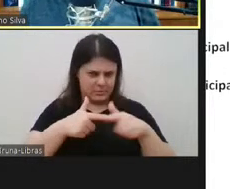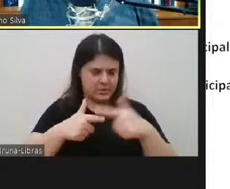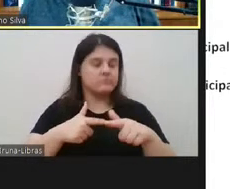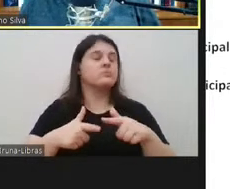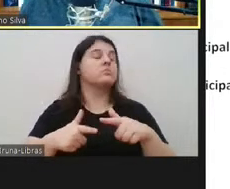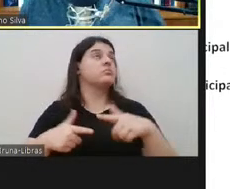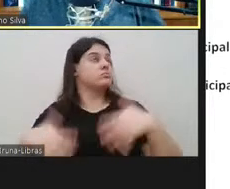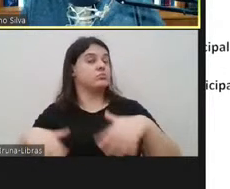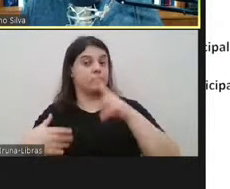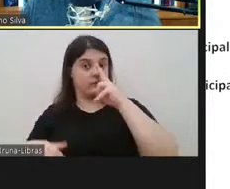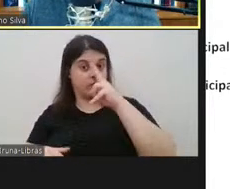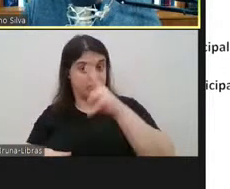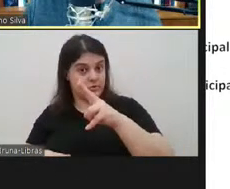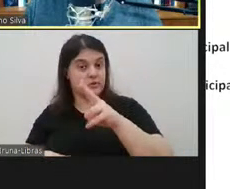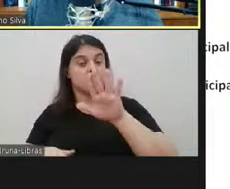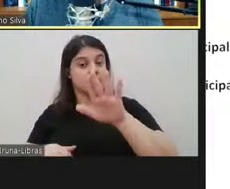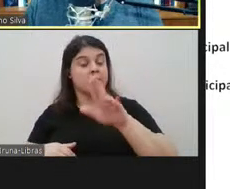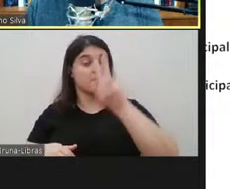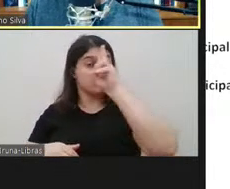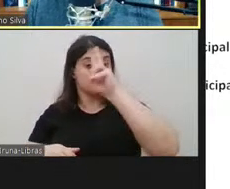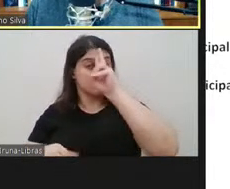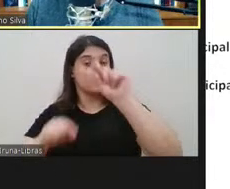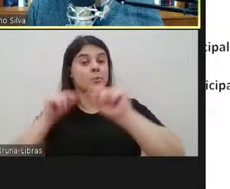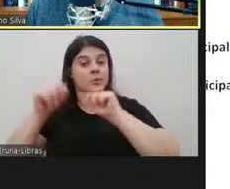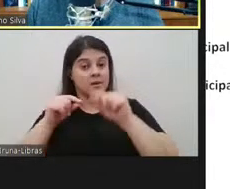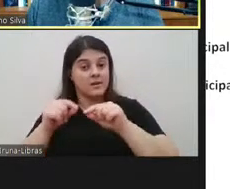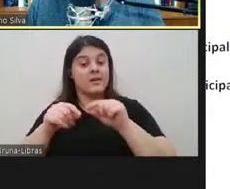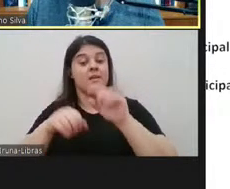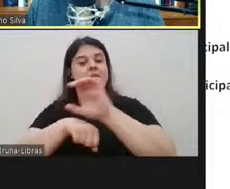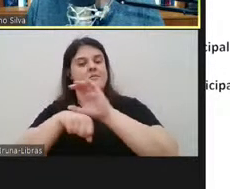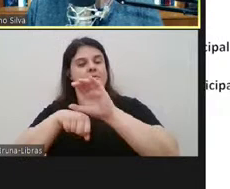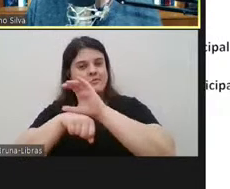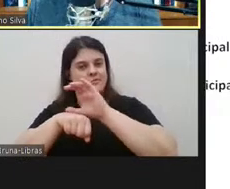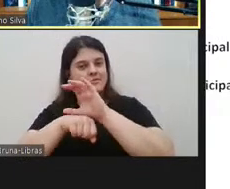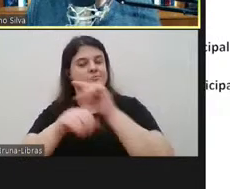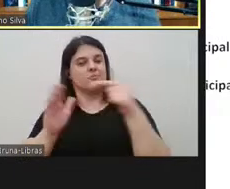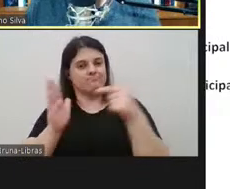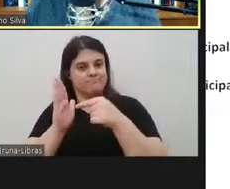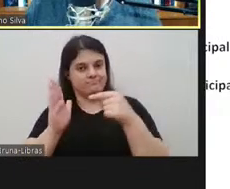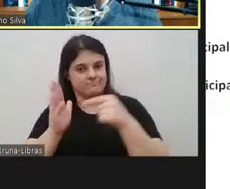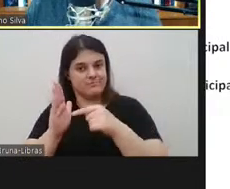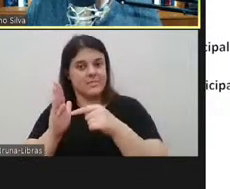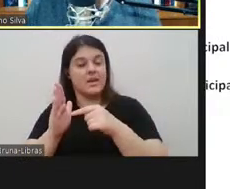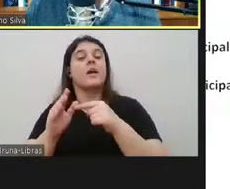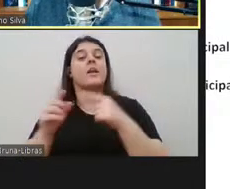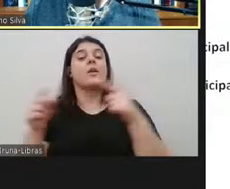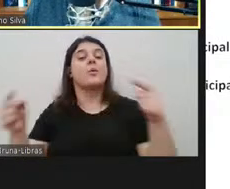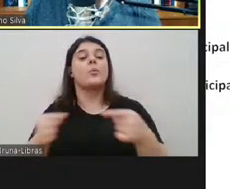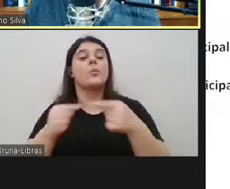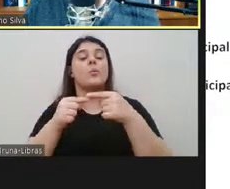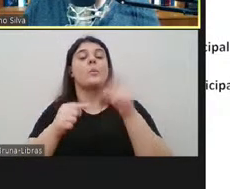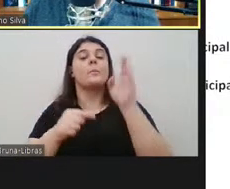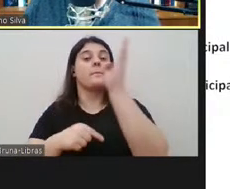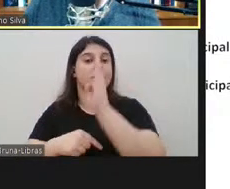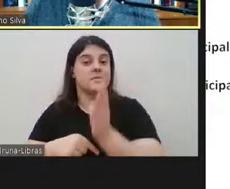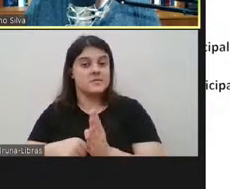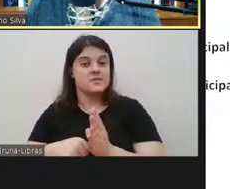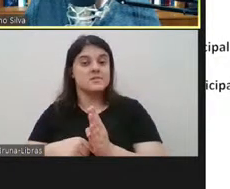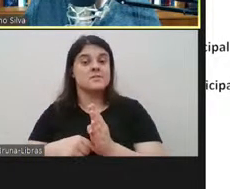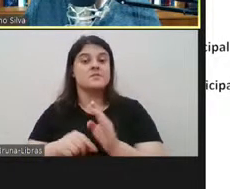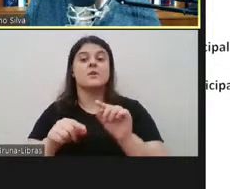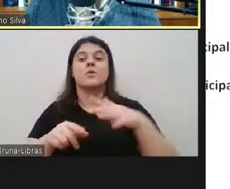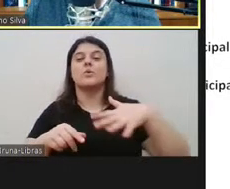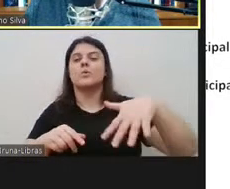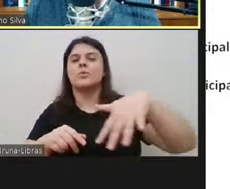problemas gravíssimos mais vale lembrar que é essa Constituição Federal que trouxe para o Brasil todo